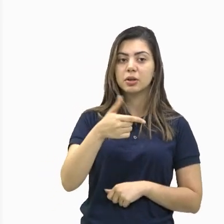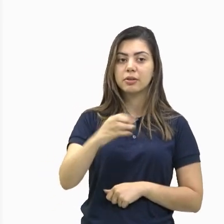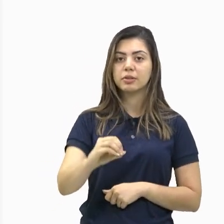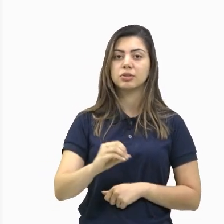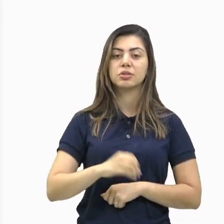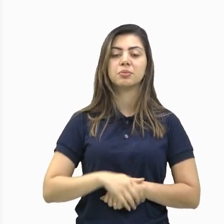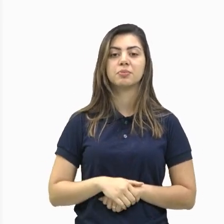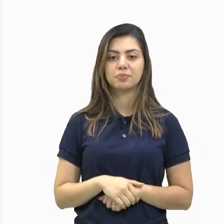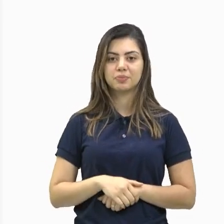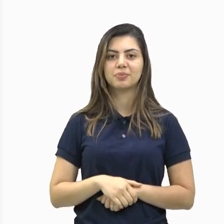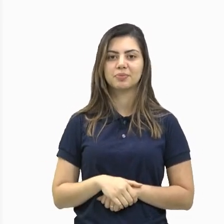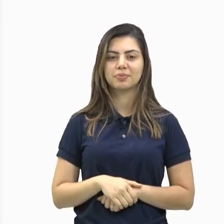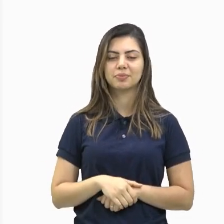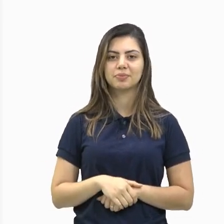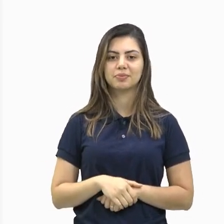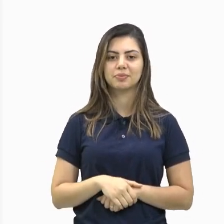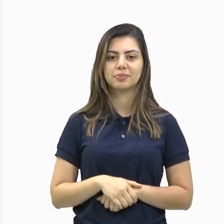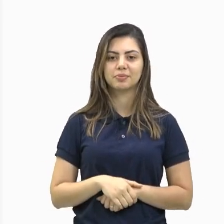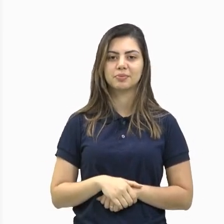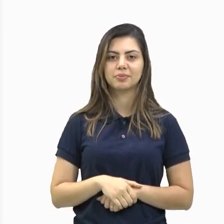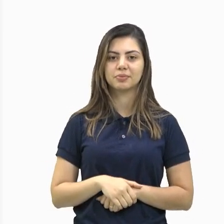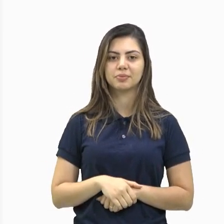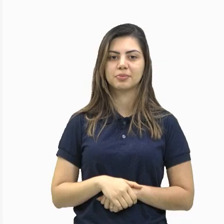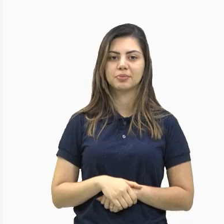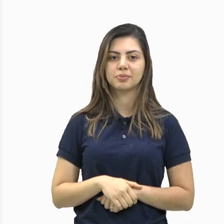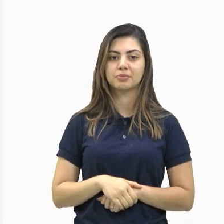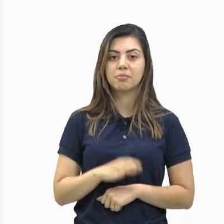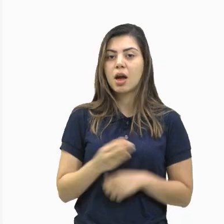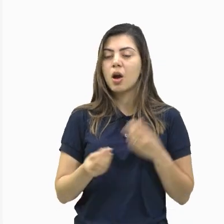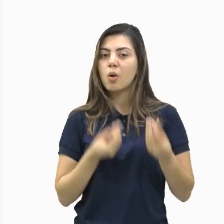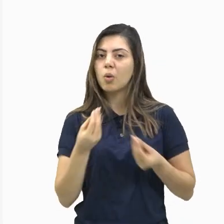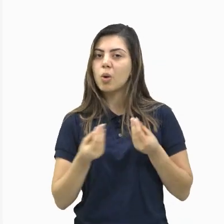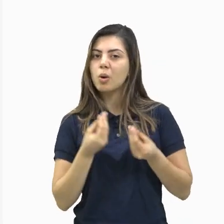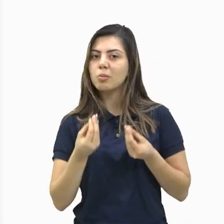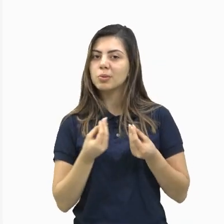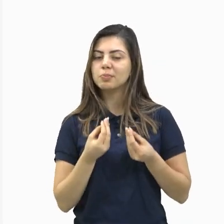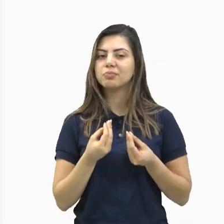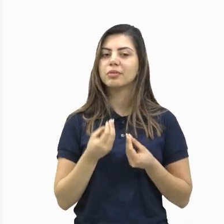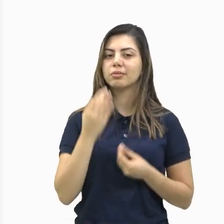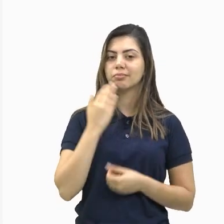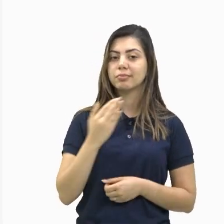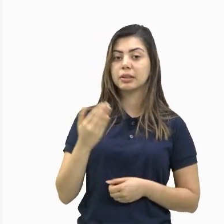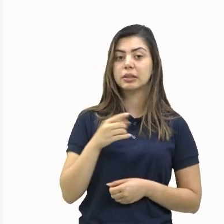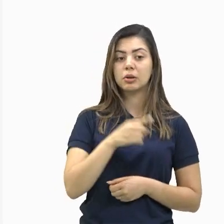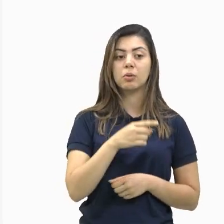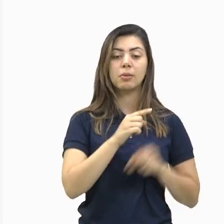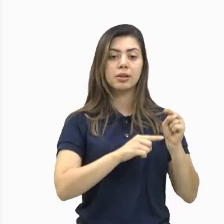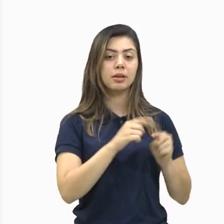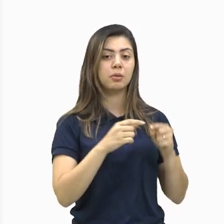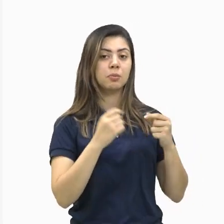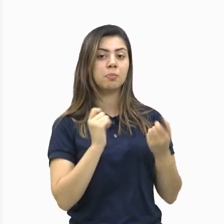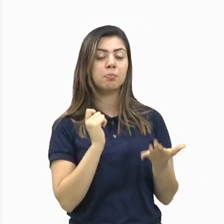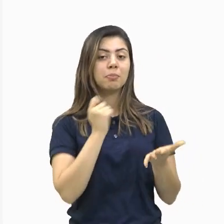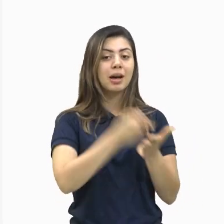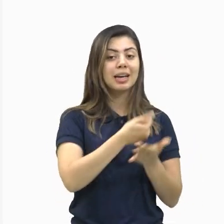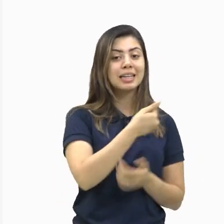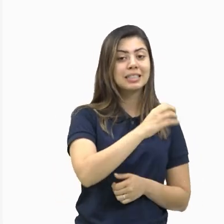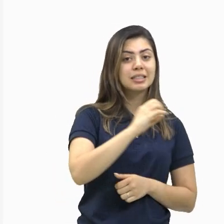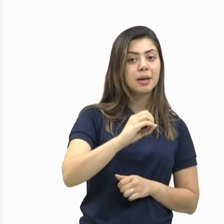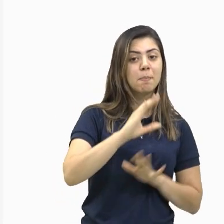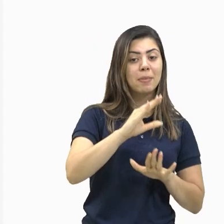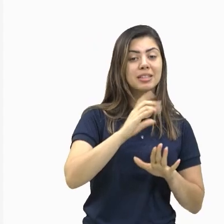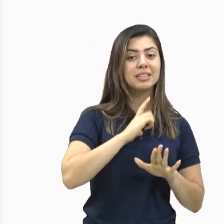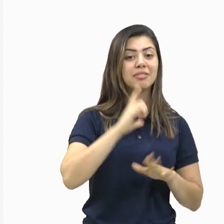0,20. Beleza? Bora ver isso na prática? Se um produto custa R$100 e sofreu uma redução de 20.